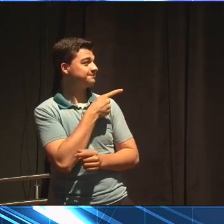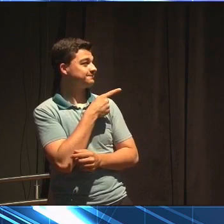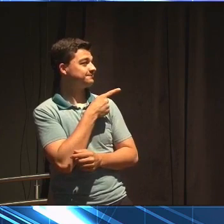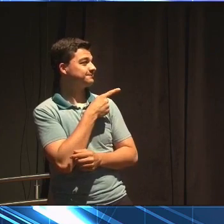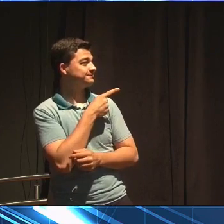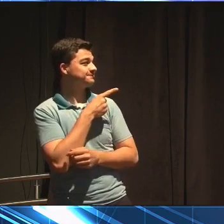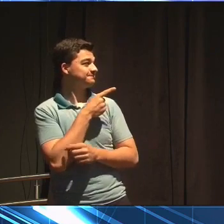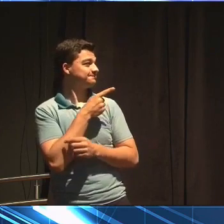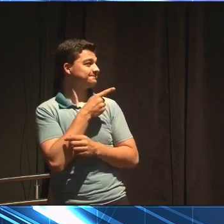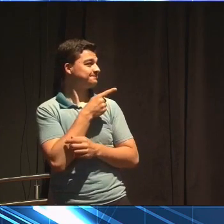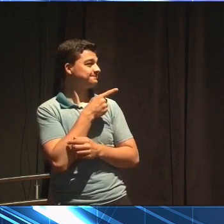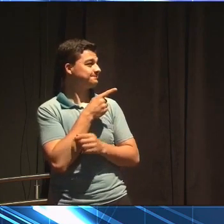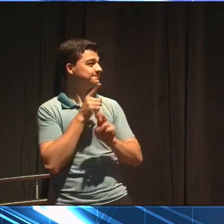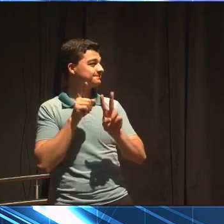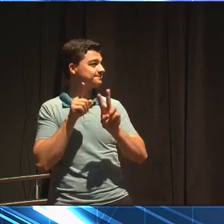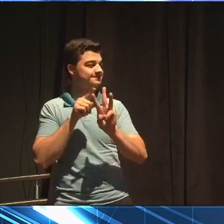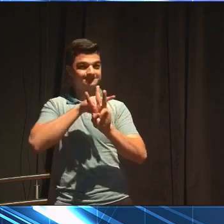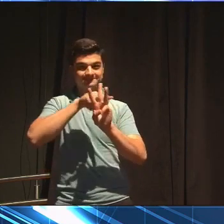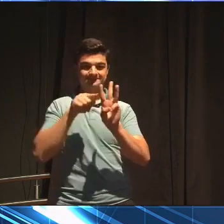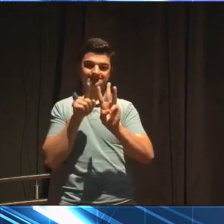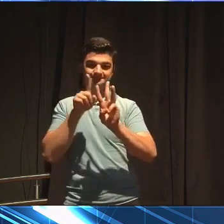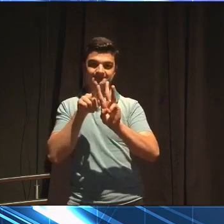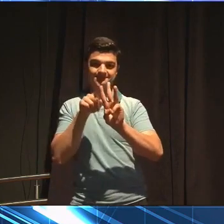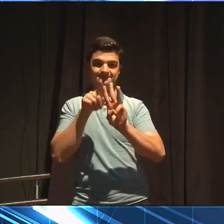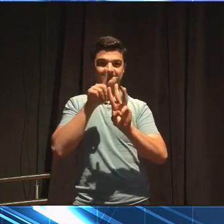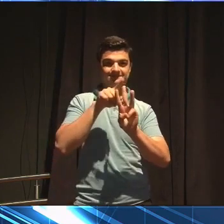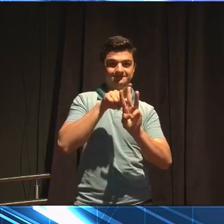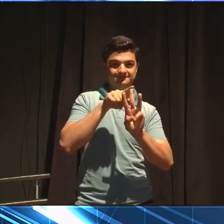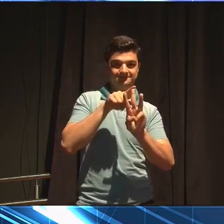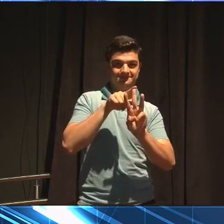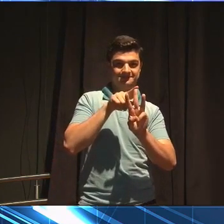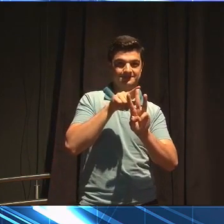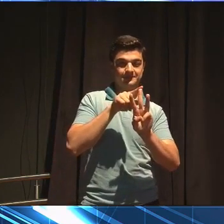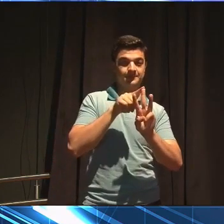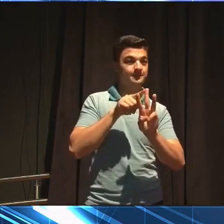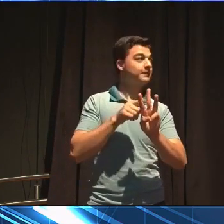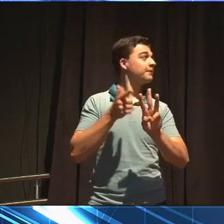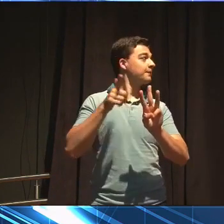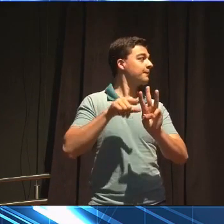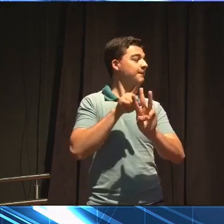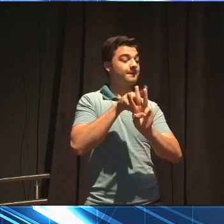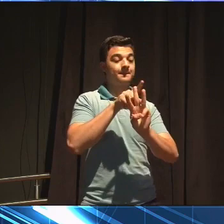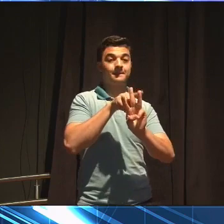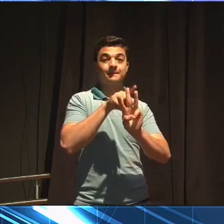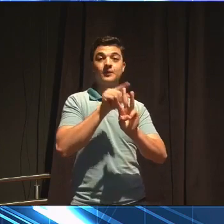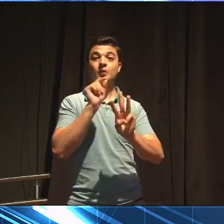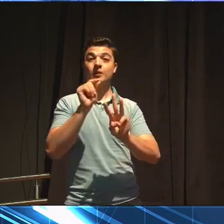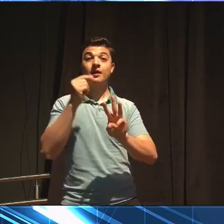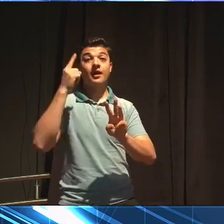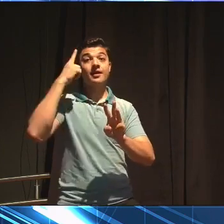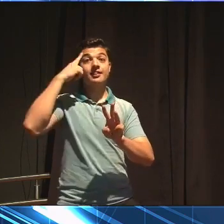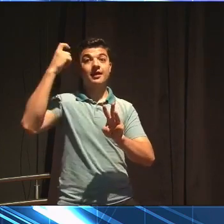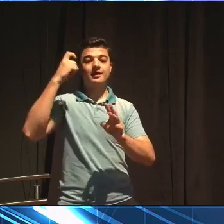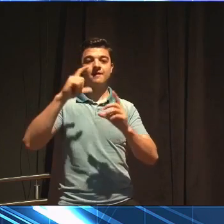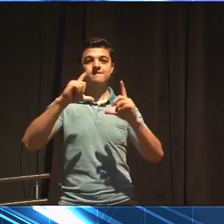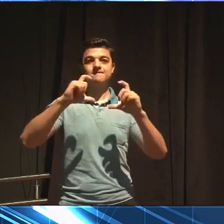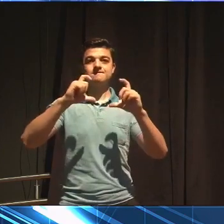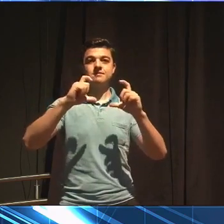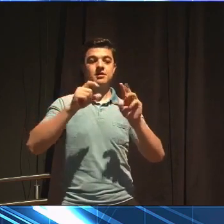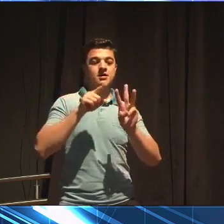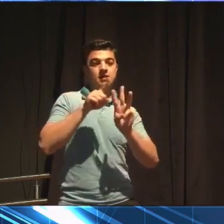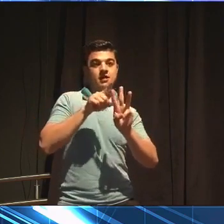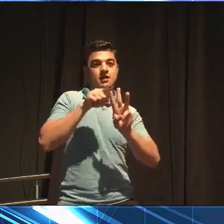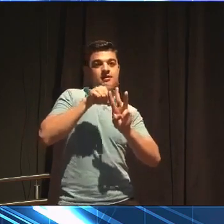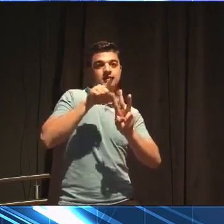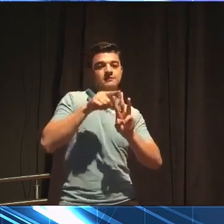ter uma das primeiras máquinas fotográficas. E a gente ainda tem o Michael Thomset, que foi quem fez a primeira